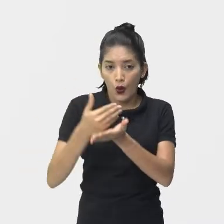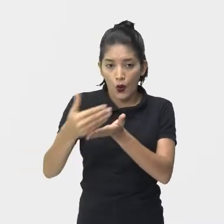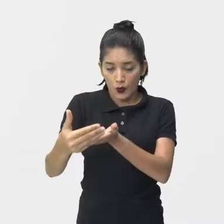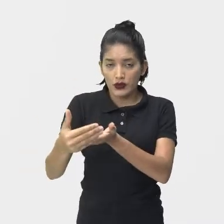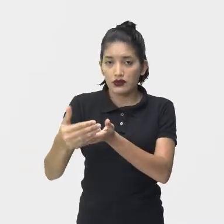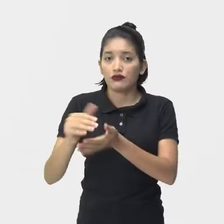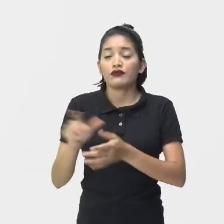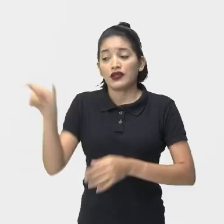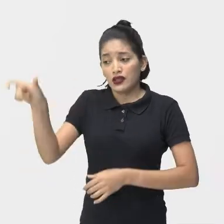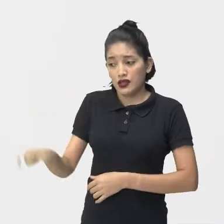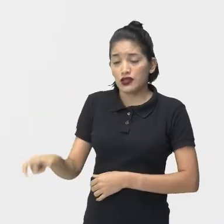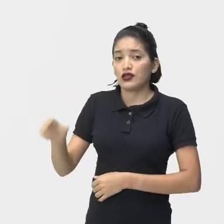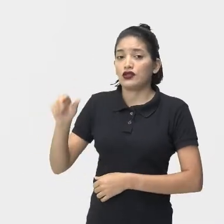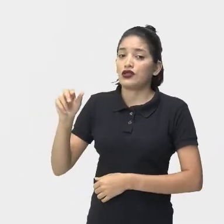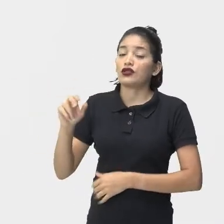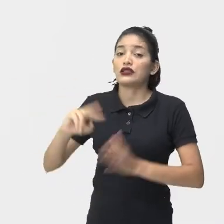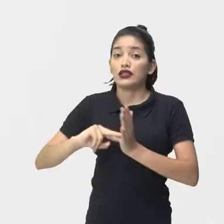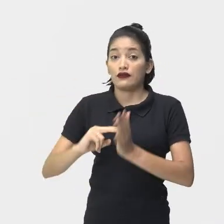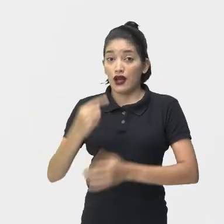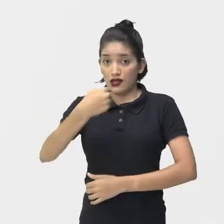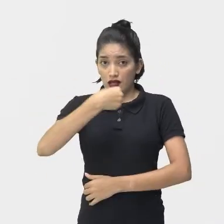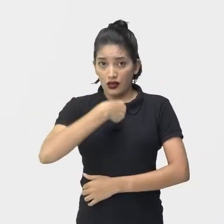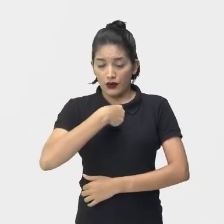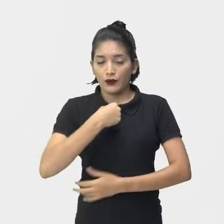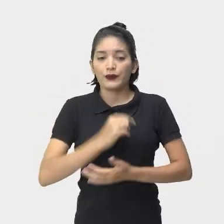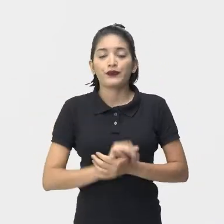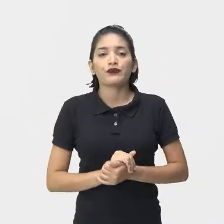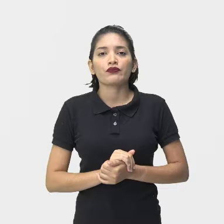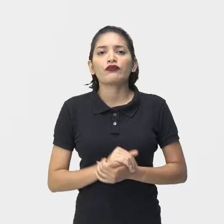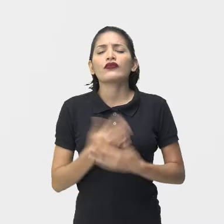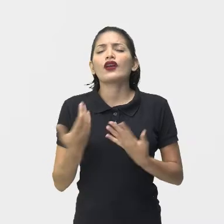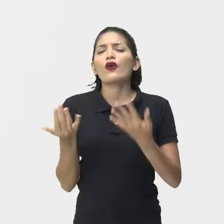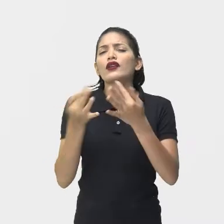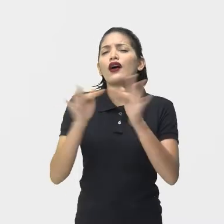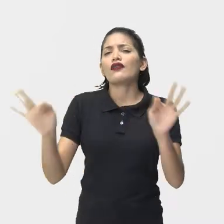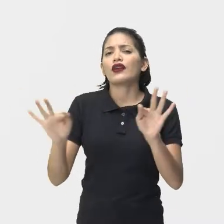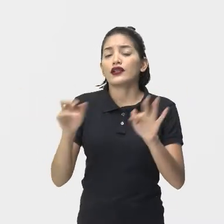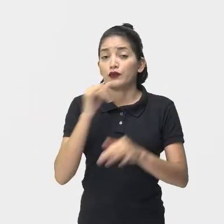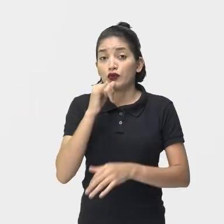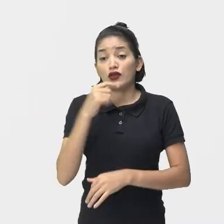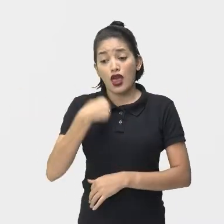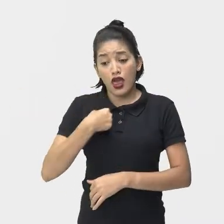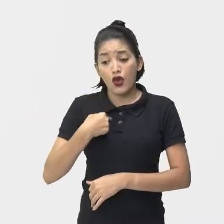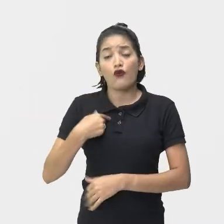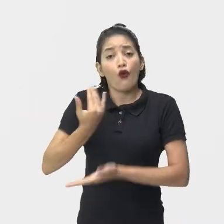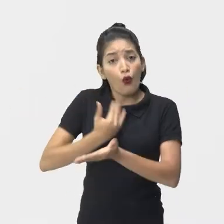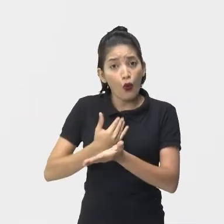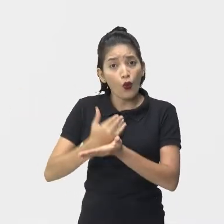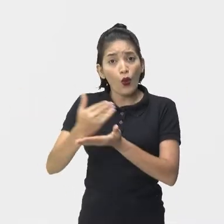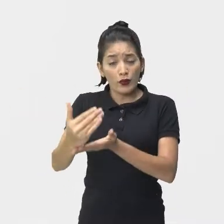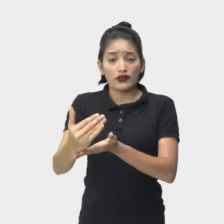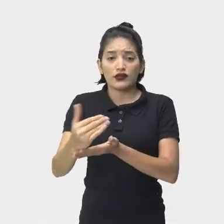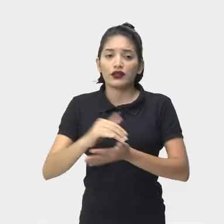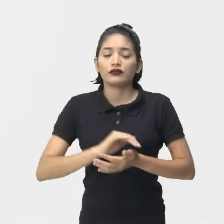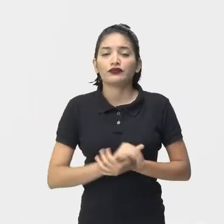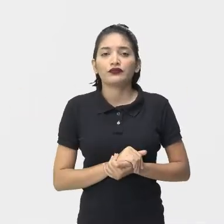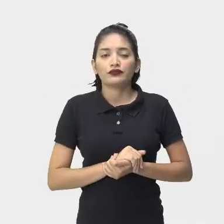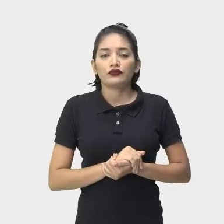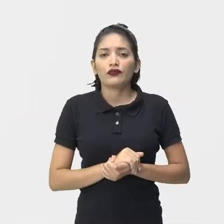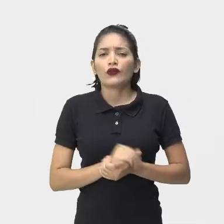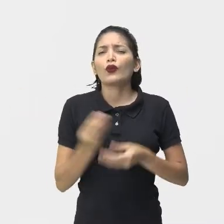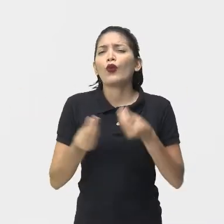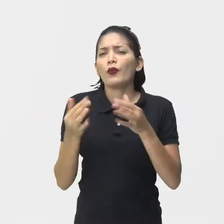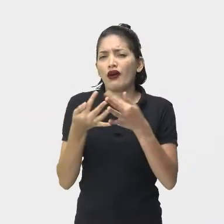é eu, né? Então, como é que ficaria? Eu começarei. Manhã começarei.